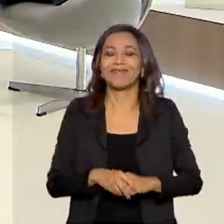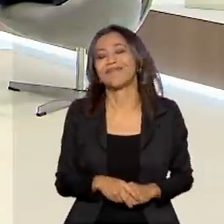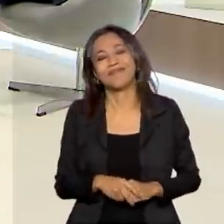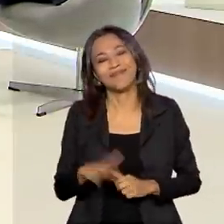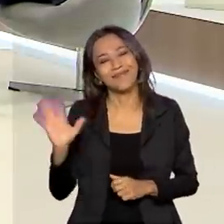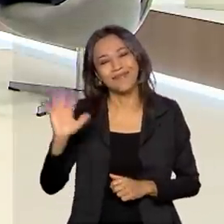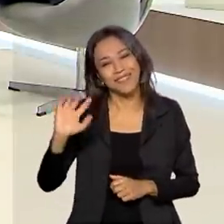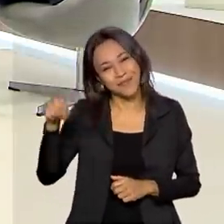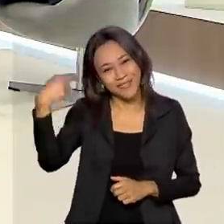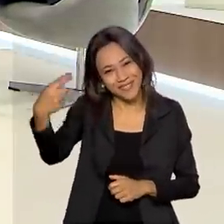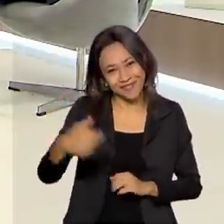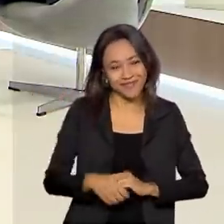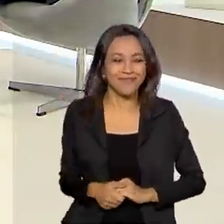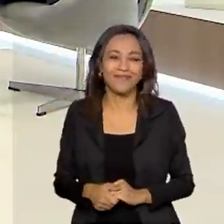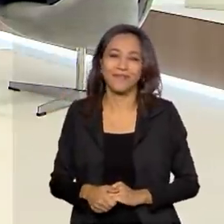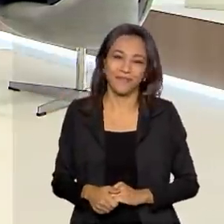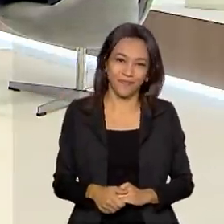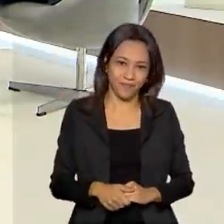Até o próximo programa.